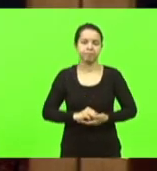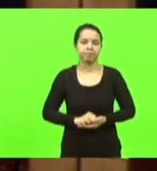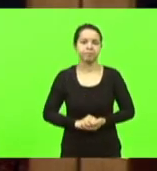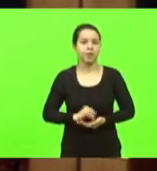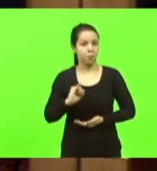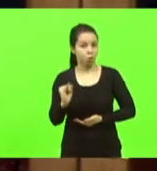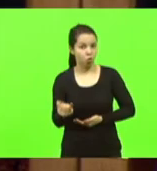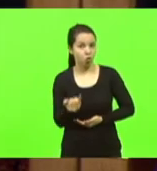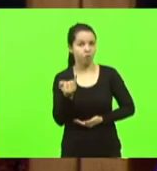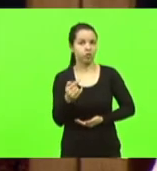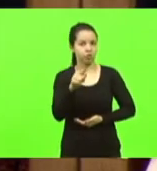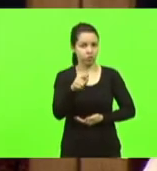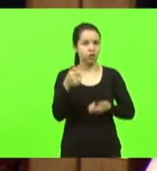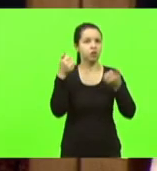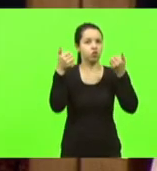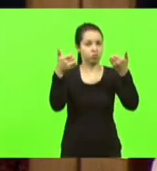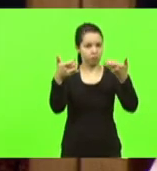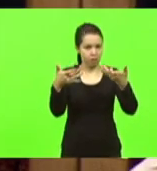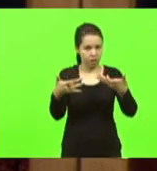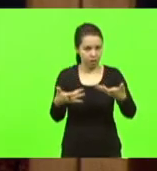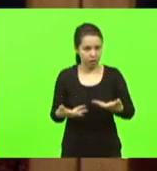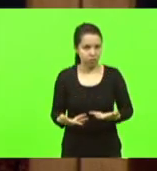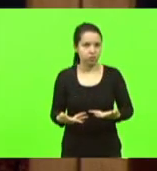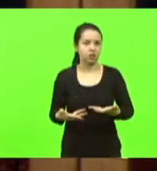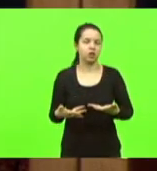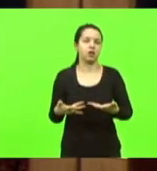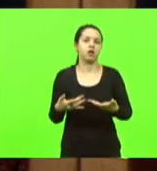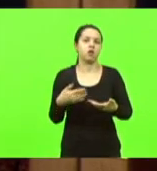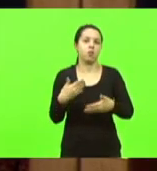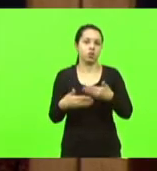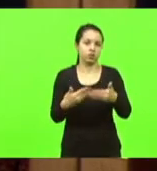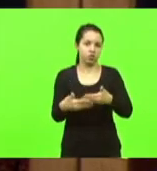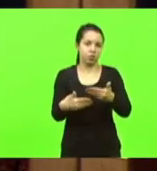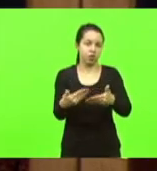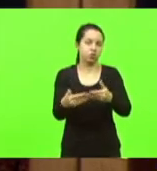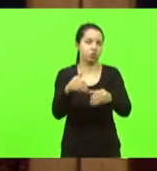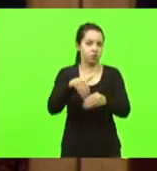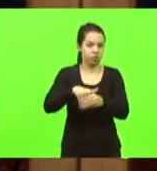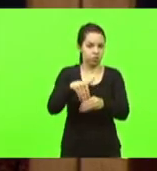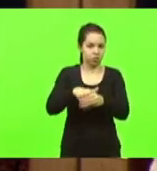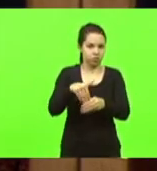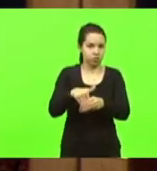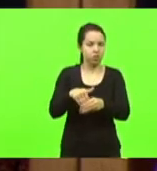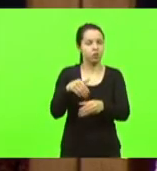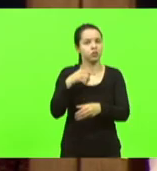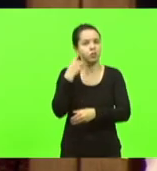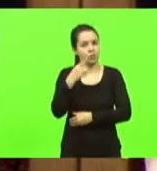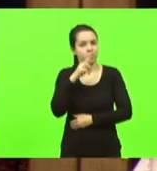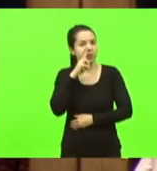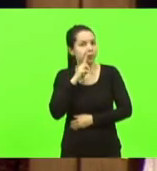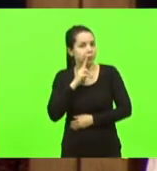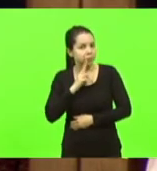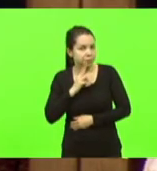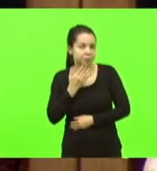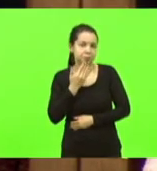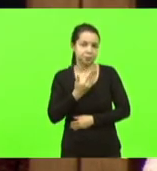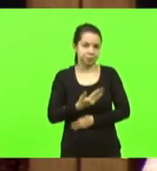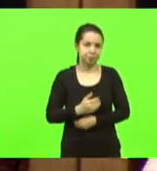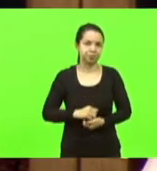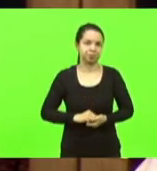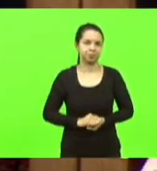que o senhor tá fazendo essas explicações principalmente pelo procedimento de votação como bem provocou o deputado Ivan nakz é